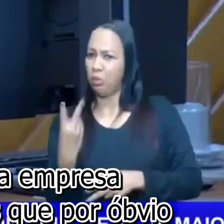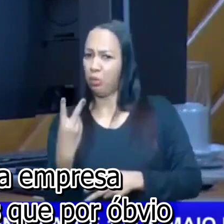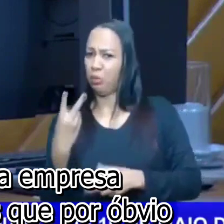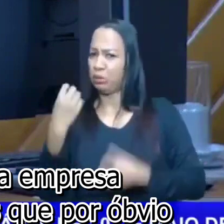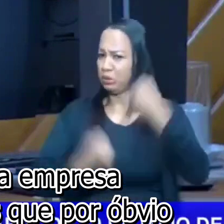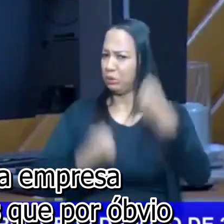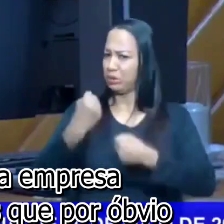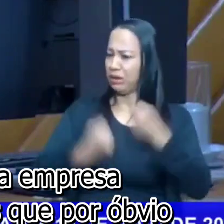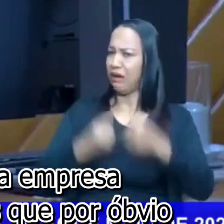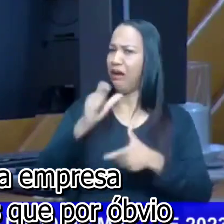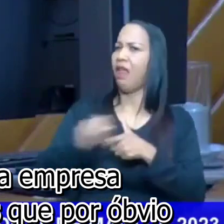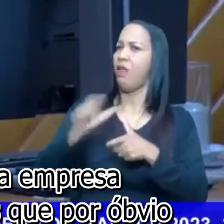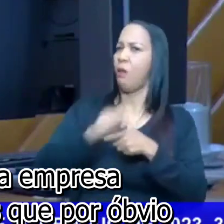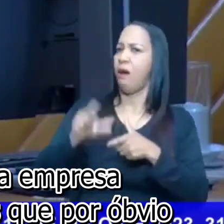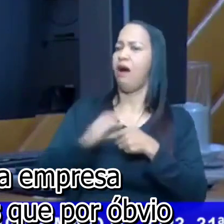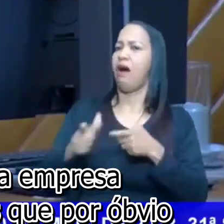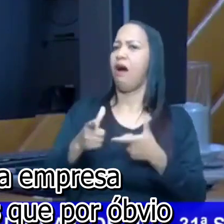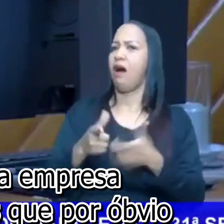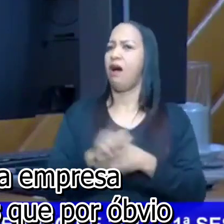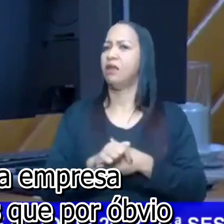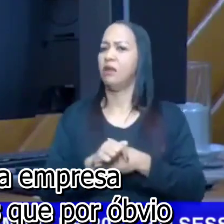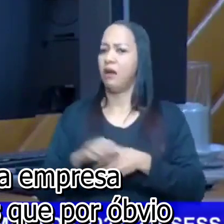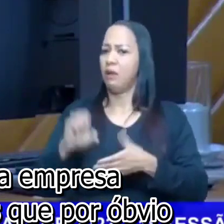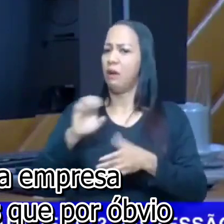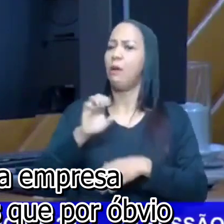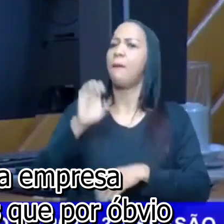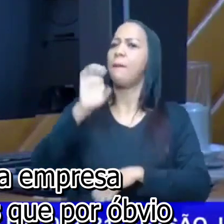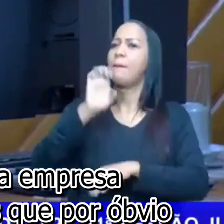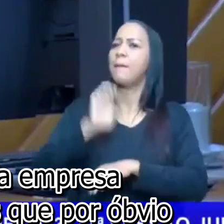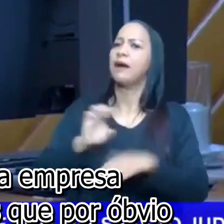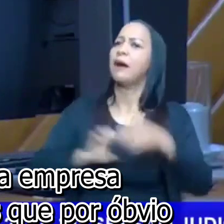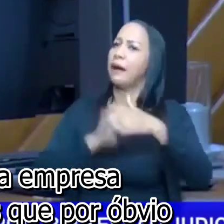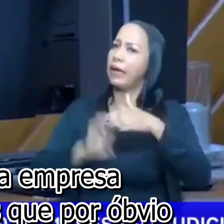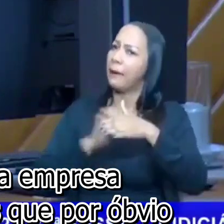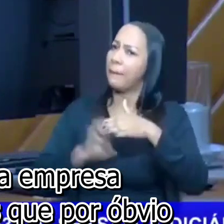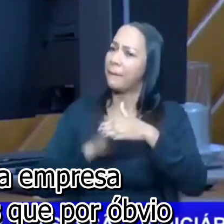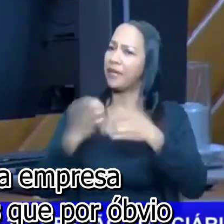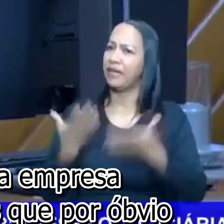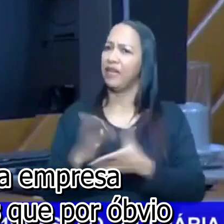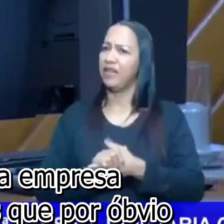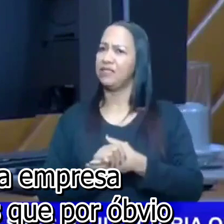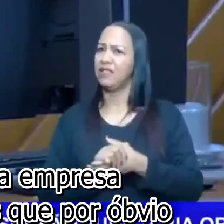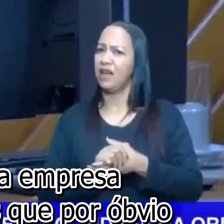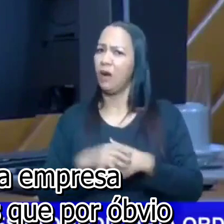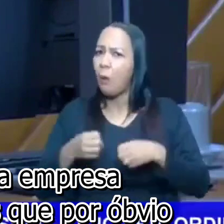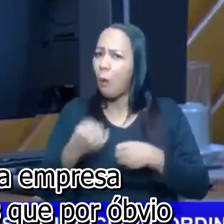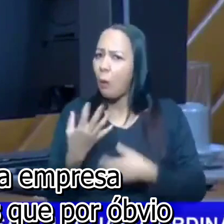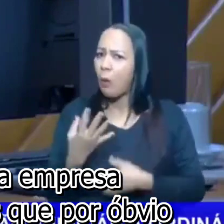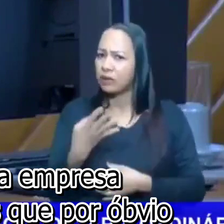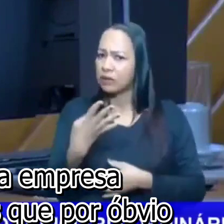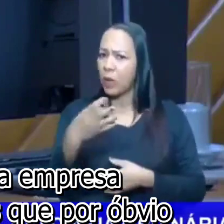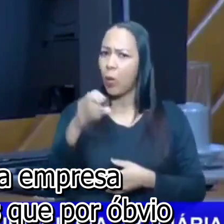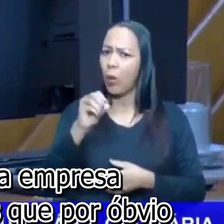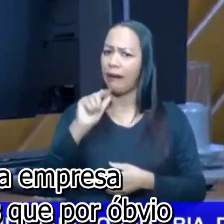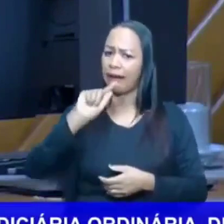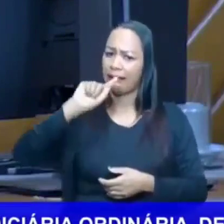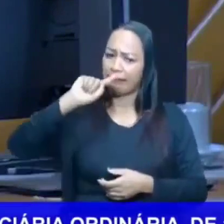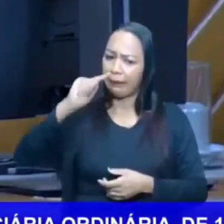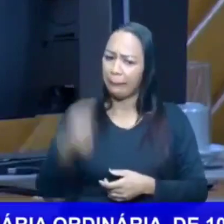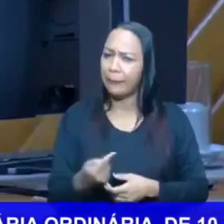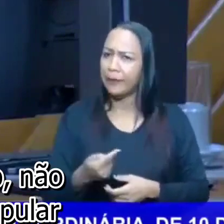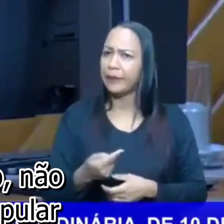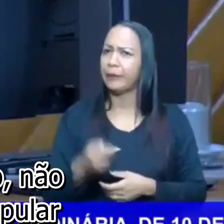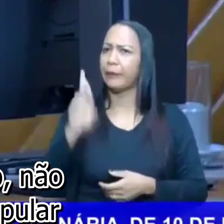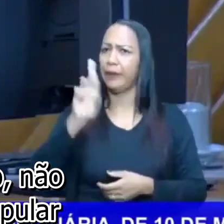veículos alugados de uma determinada empresa custaram quase R$40 mil. E eram veículos que, por